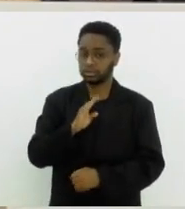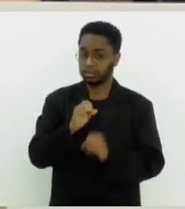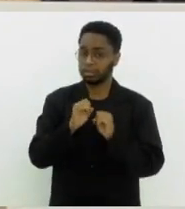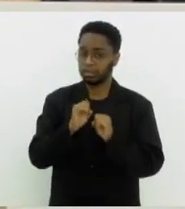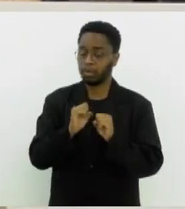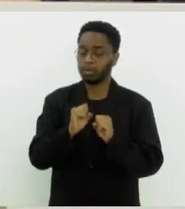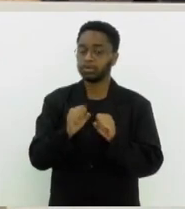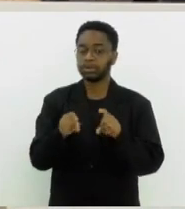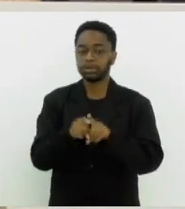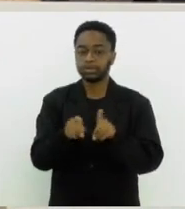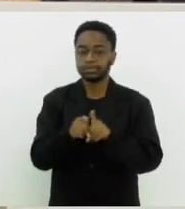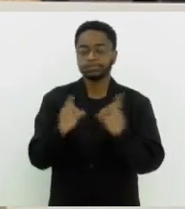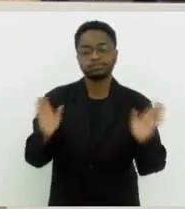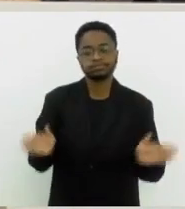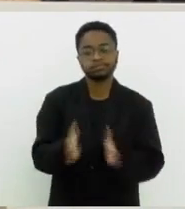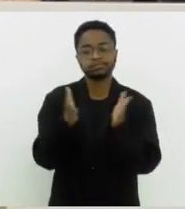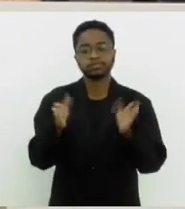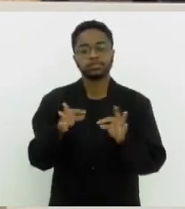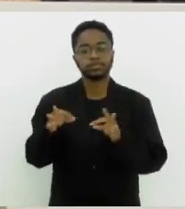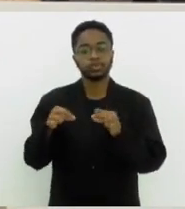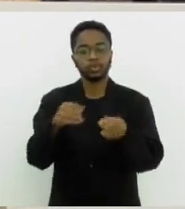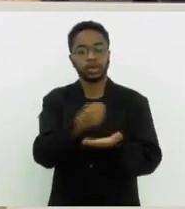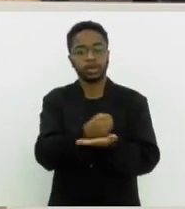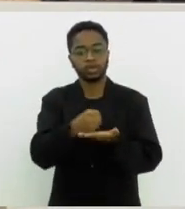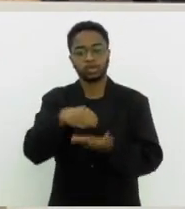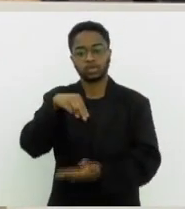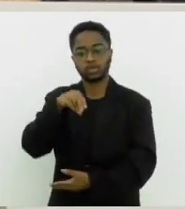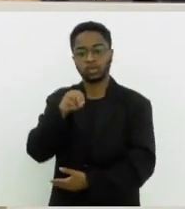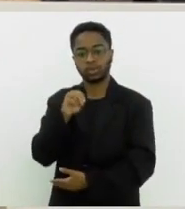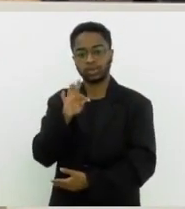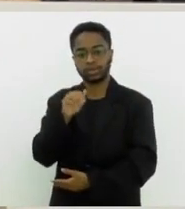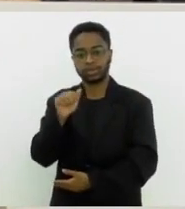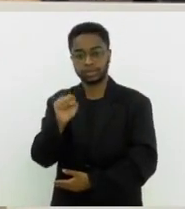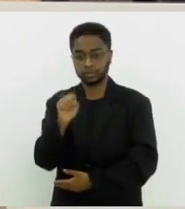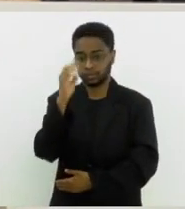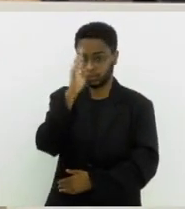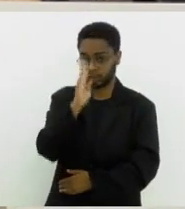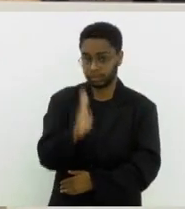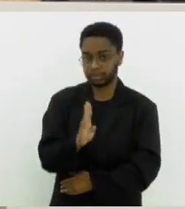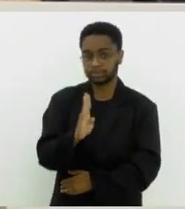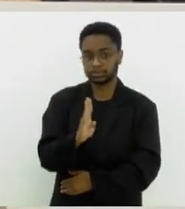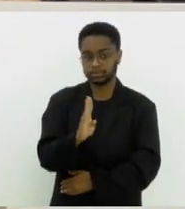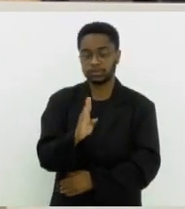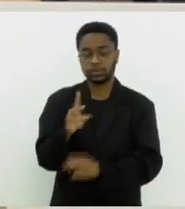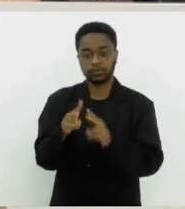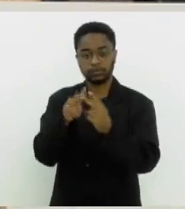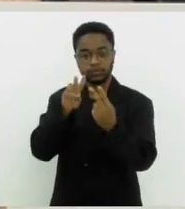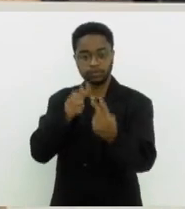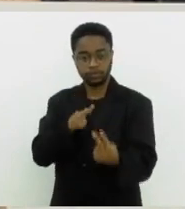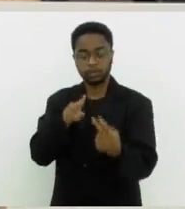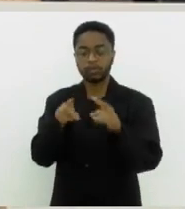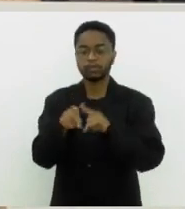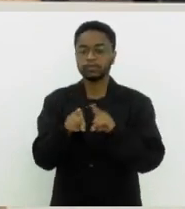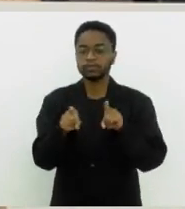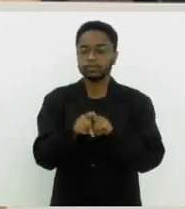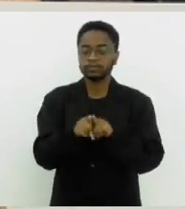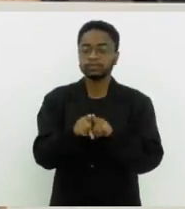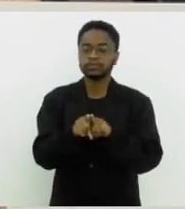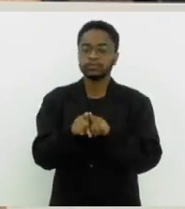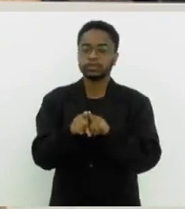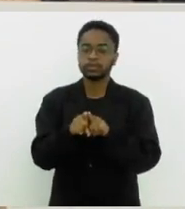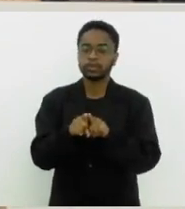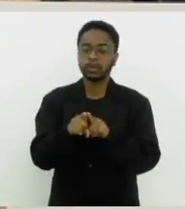será promovido por todos os cartórios de notas do Brasil, de forma totalmente online, trazendo assim